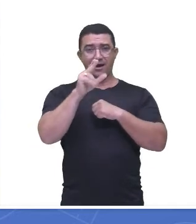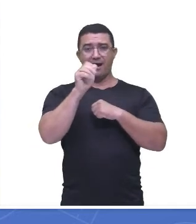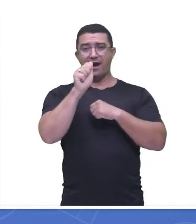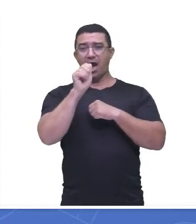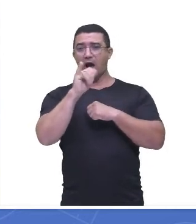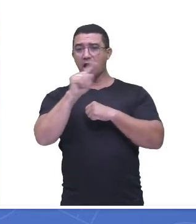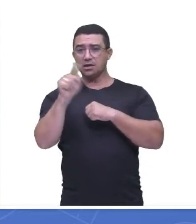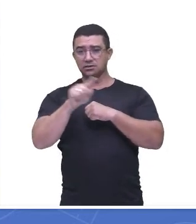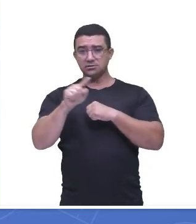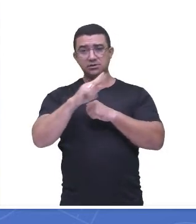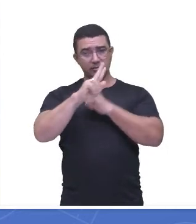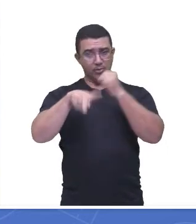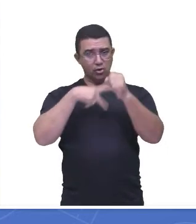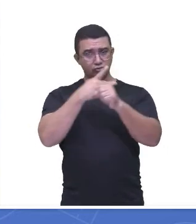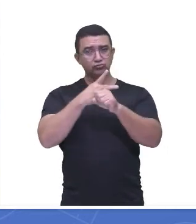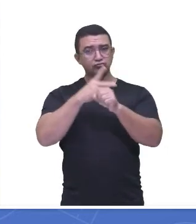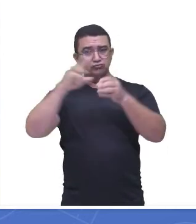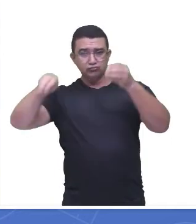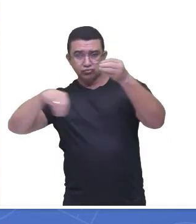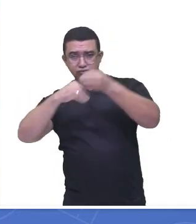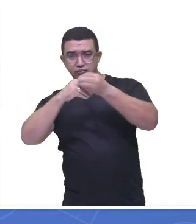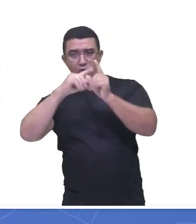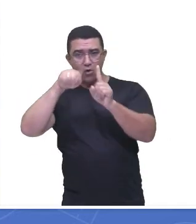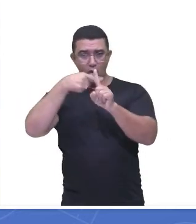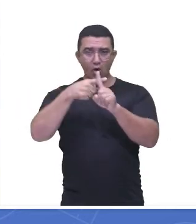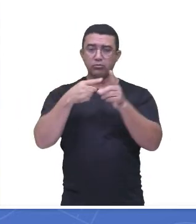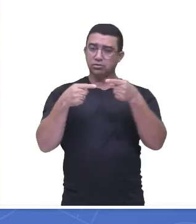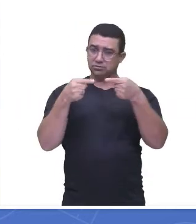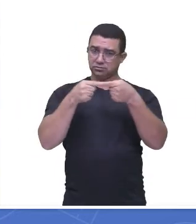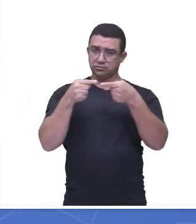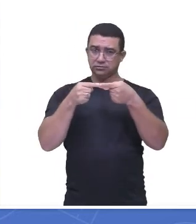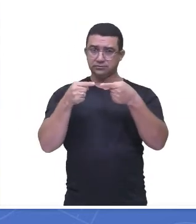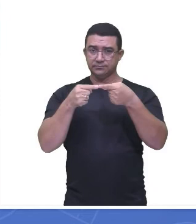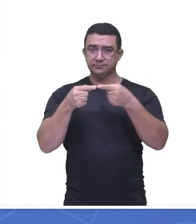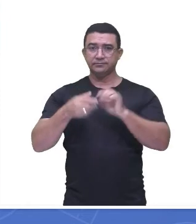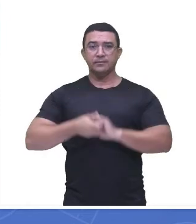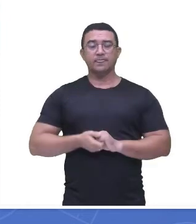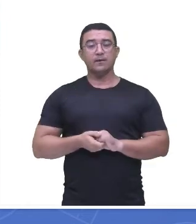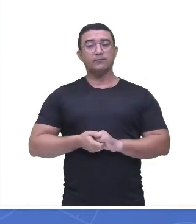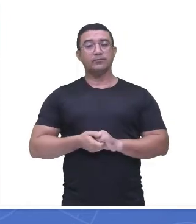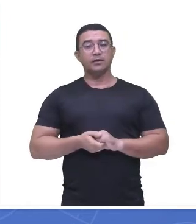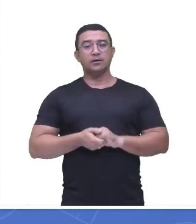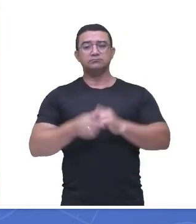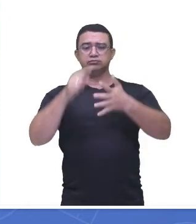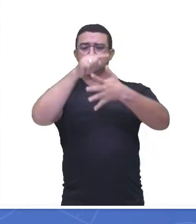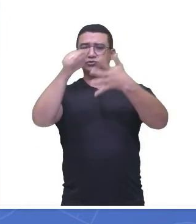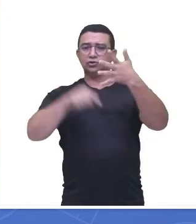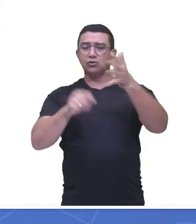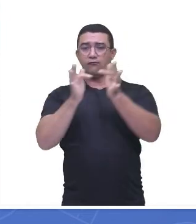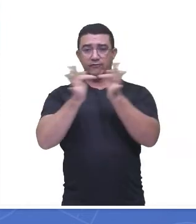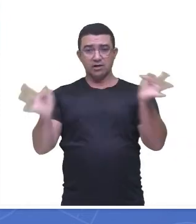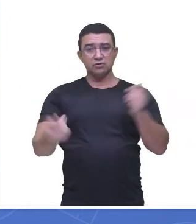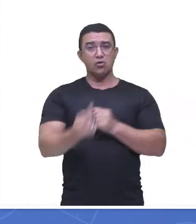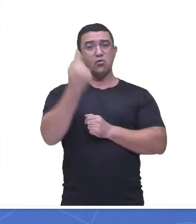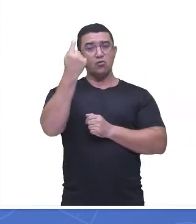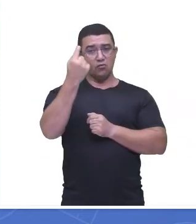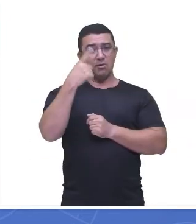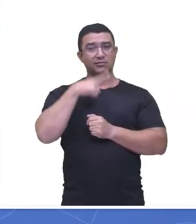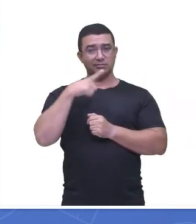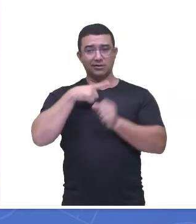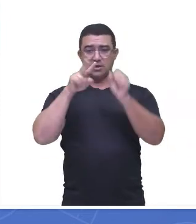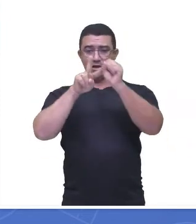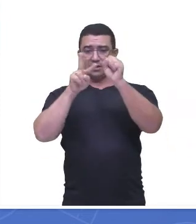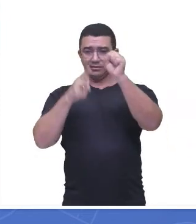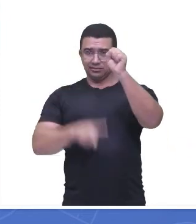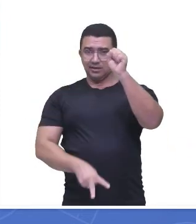desinência depois, né? Isso aí eu sei que vocês sabem, né? Portanto, no caso das cinco frases, a única que apresenta desinência do